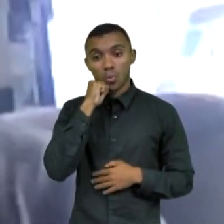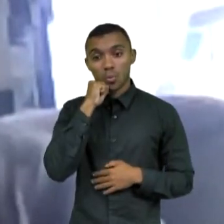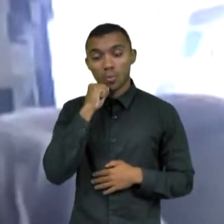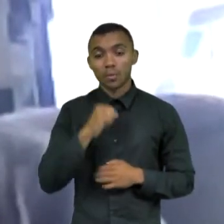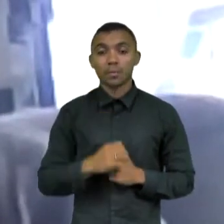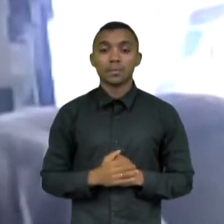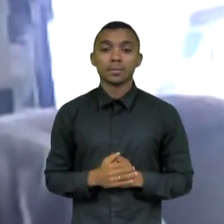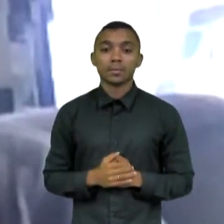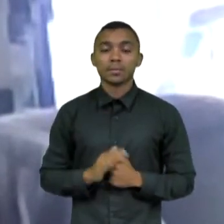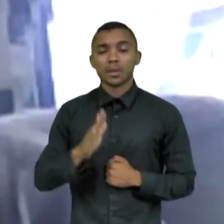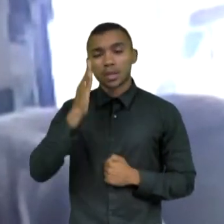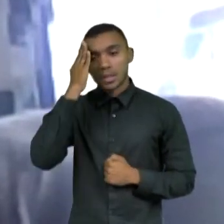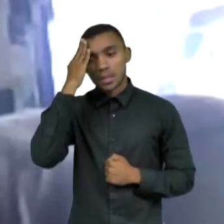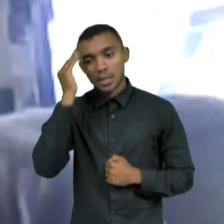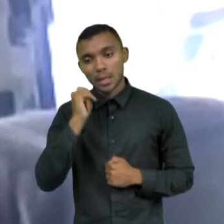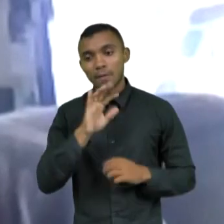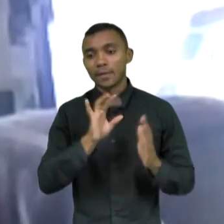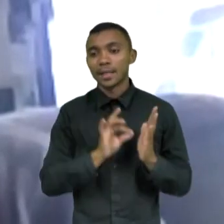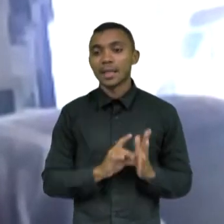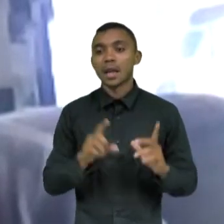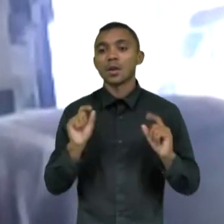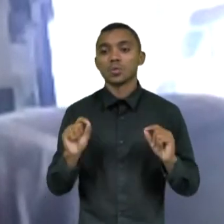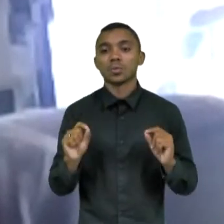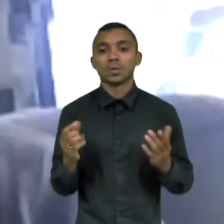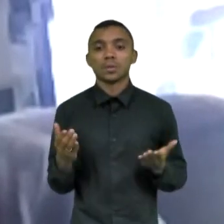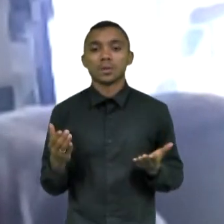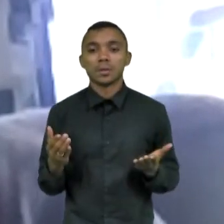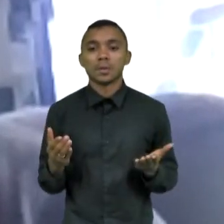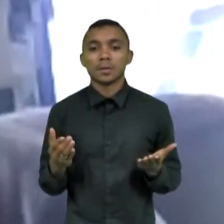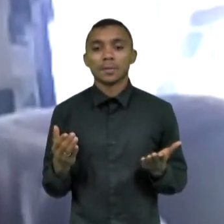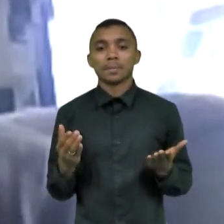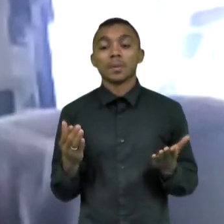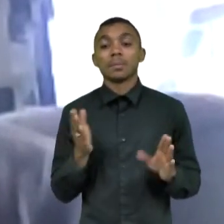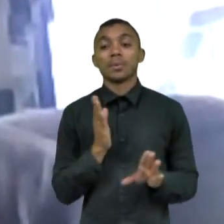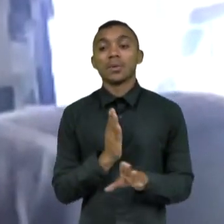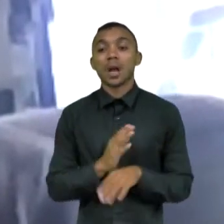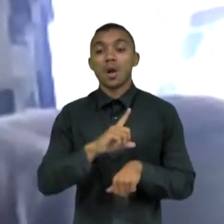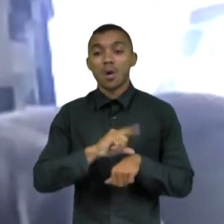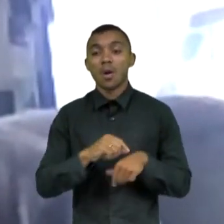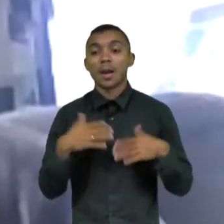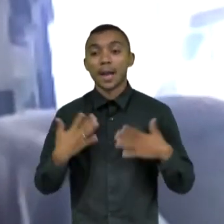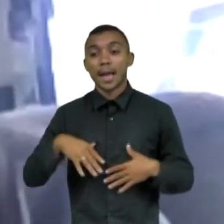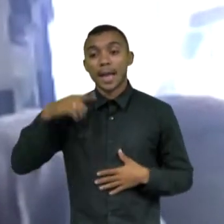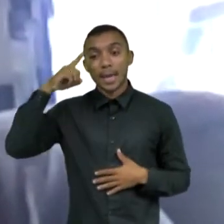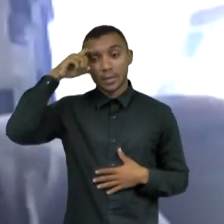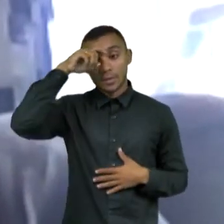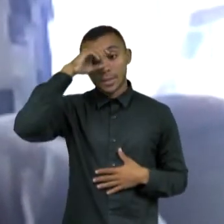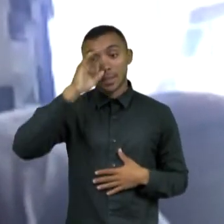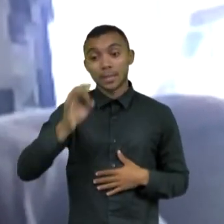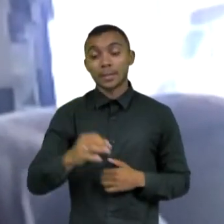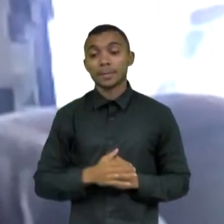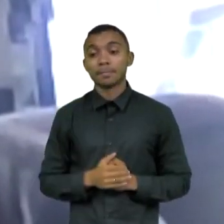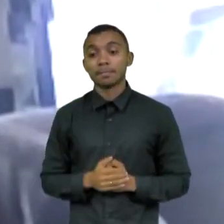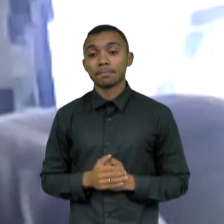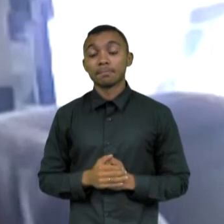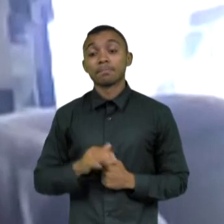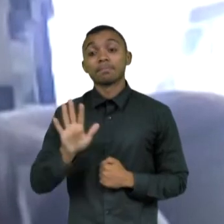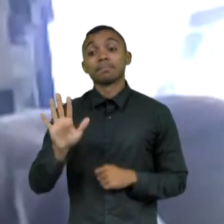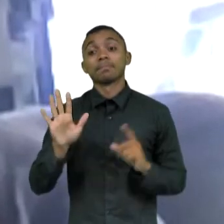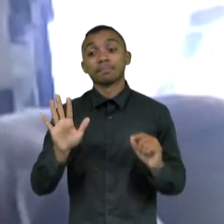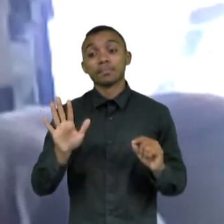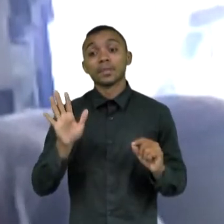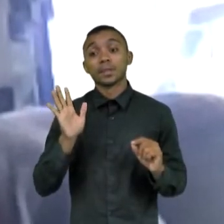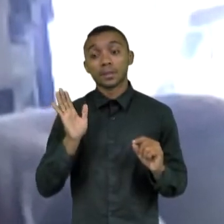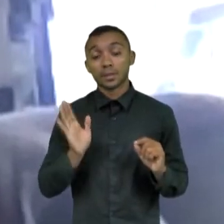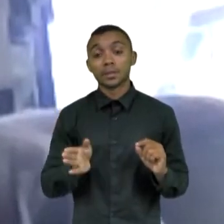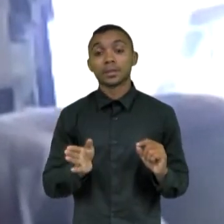É claro que isso não necessariamente se reverte em maiores margens, até pelo momento difícil que a gente está passando inflacionário, mas já é algo que vem de